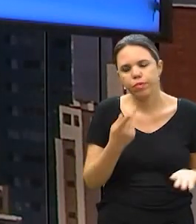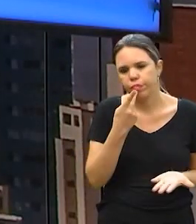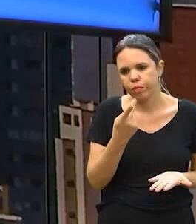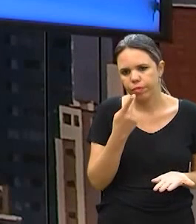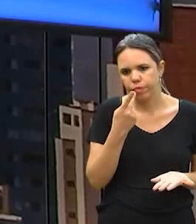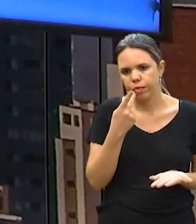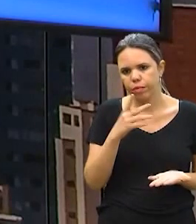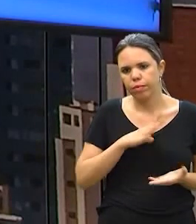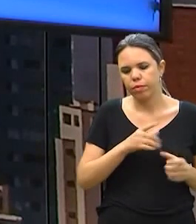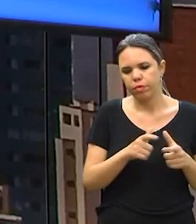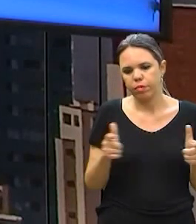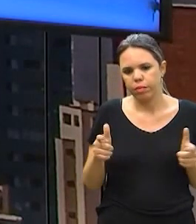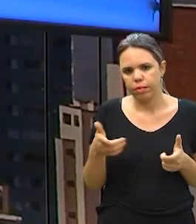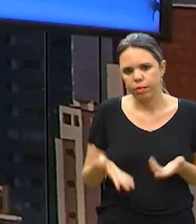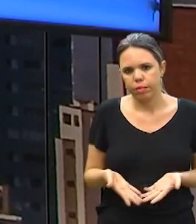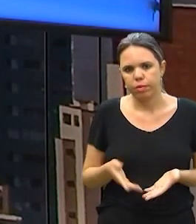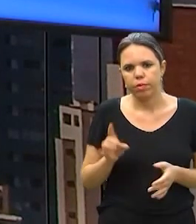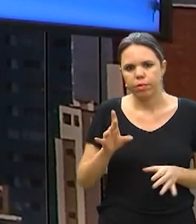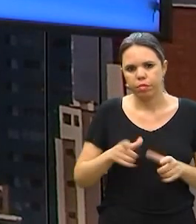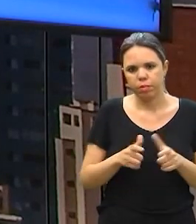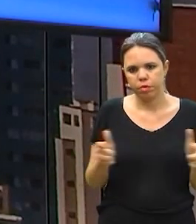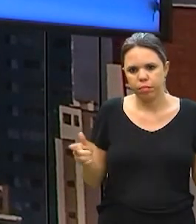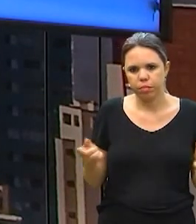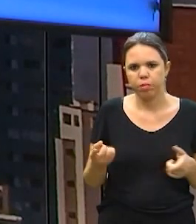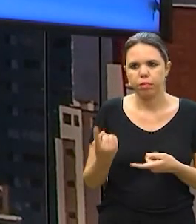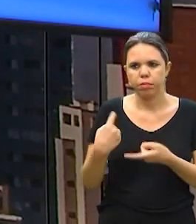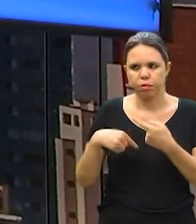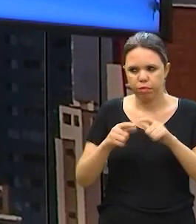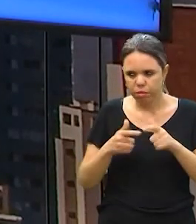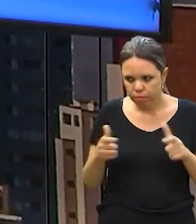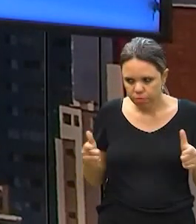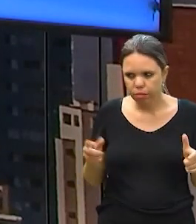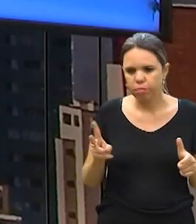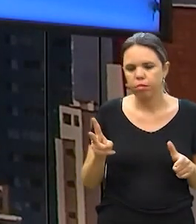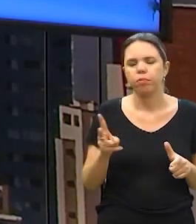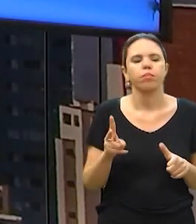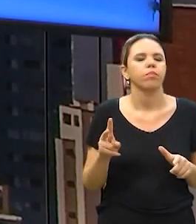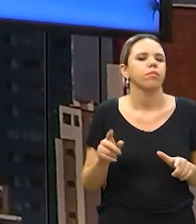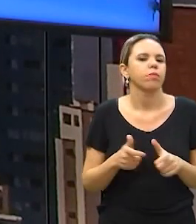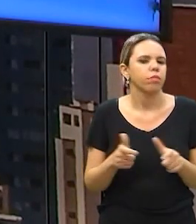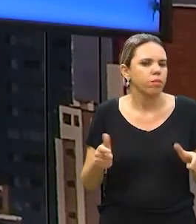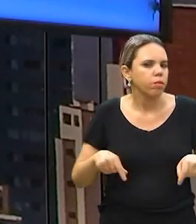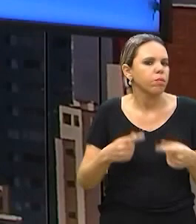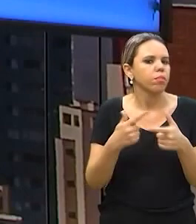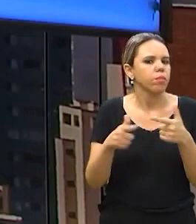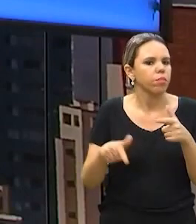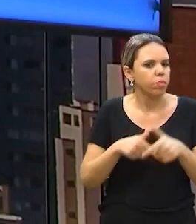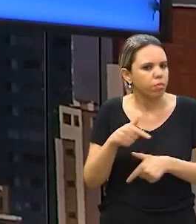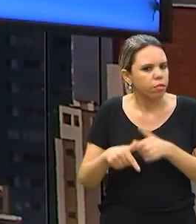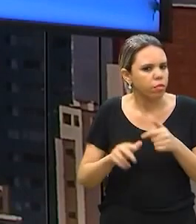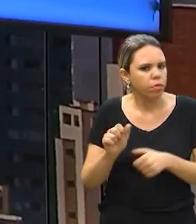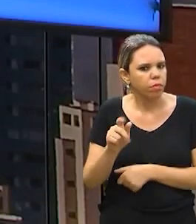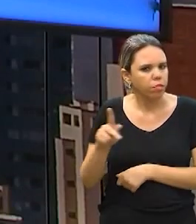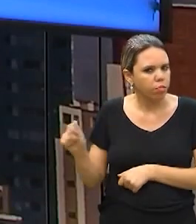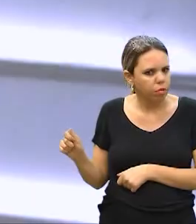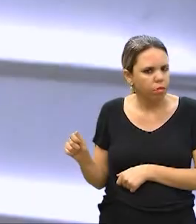em uma metrópole, Ângela, que só cresce sem parar, aumenta o desafio do trabalho da